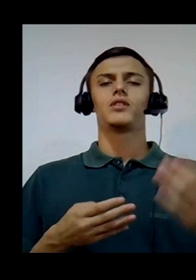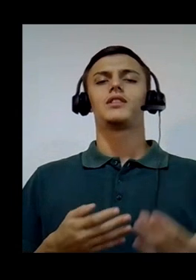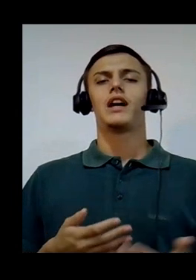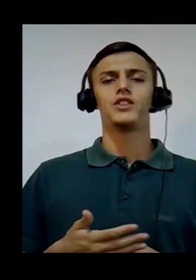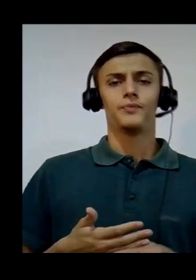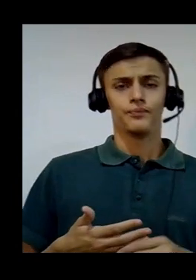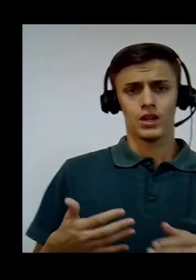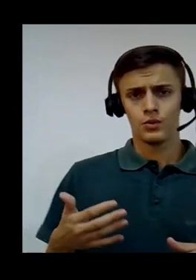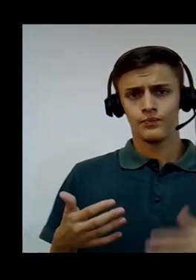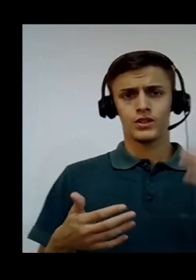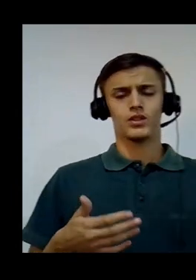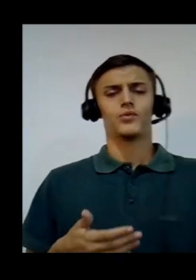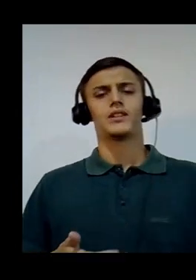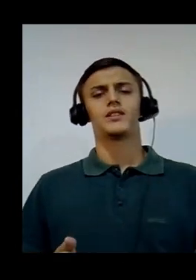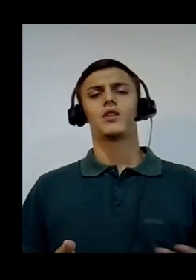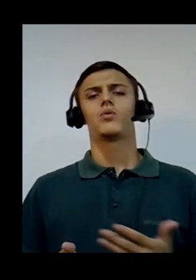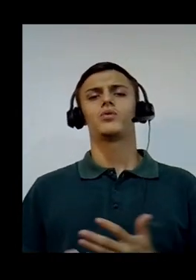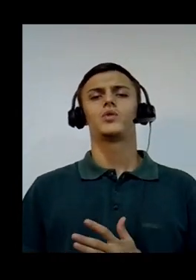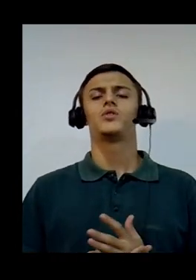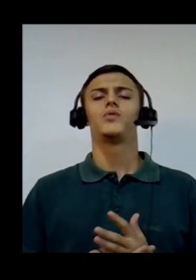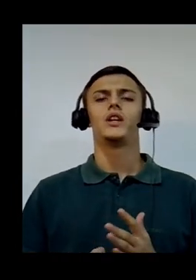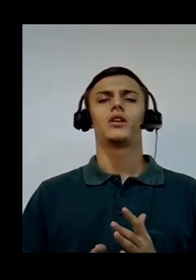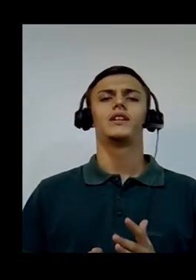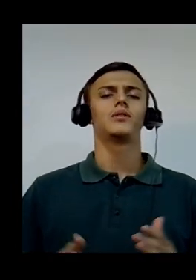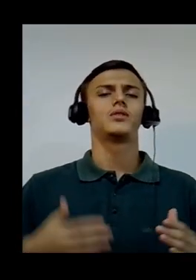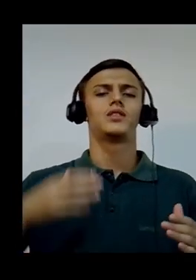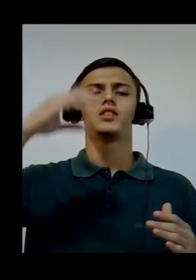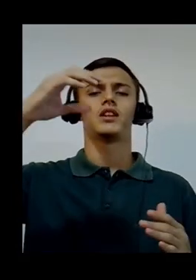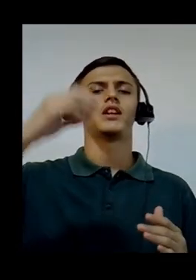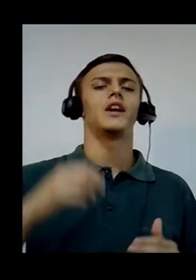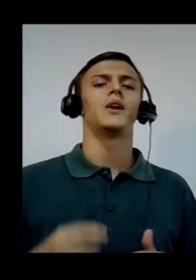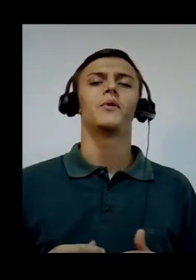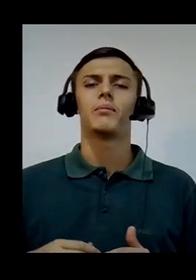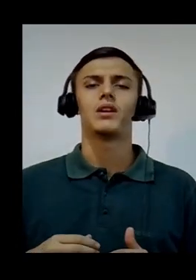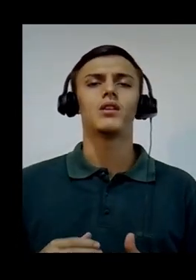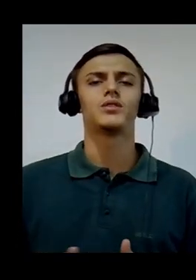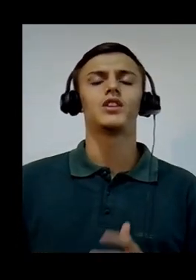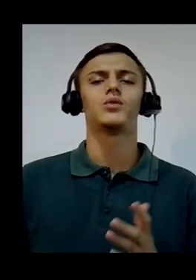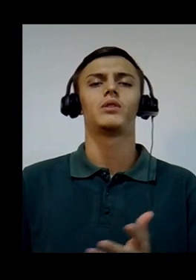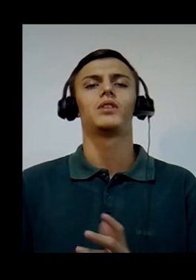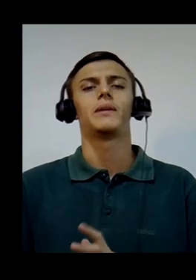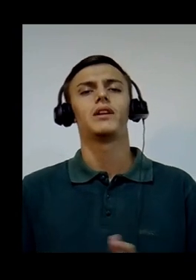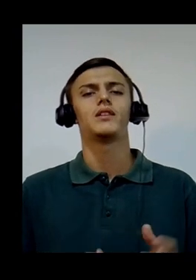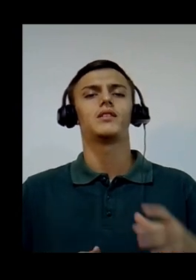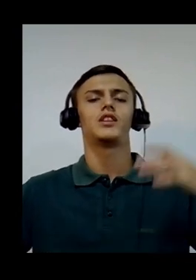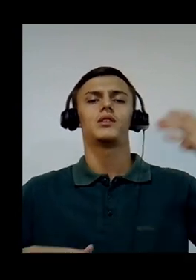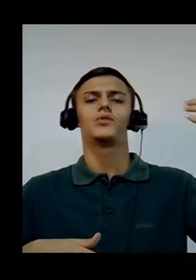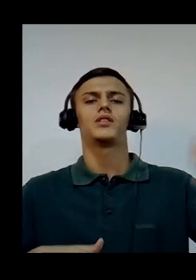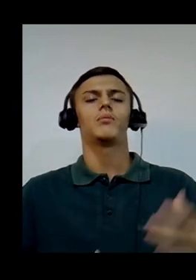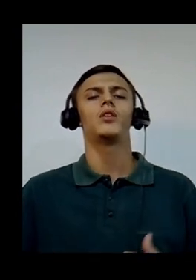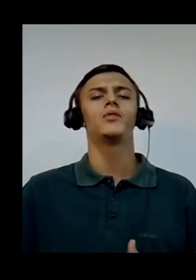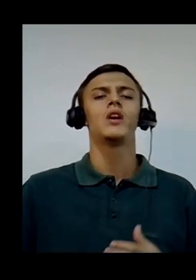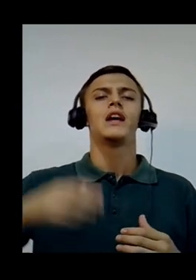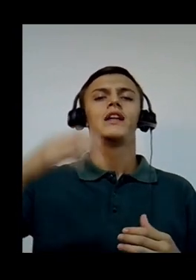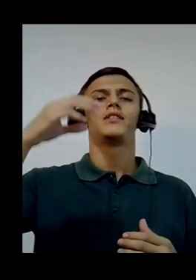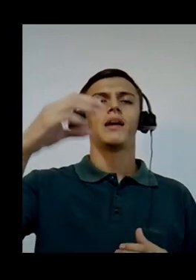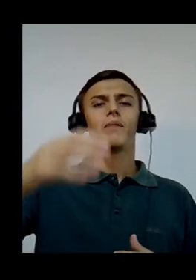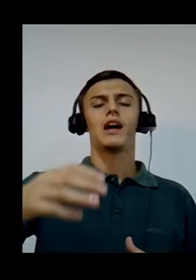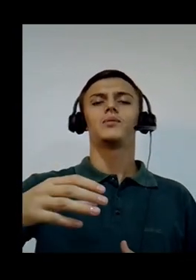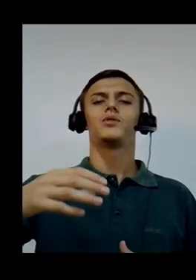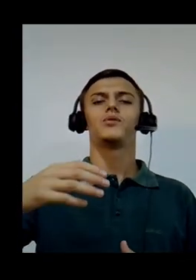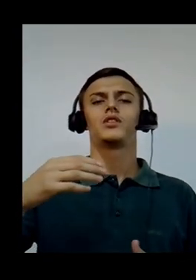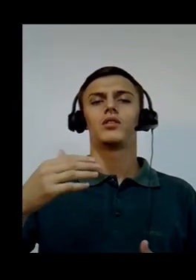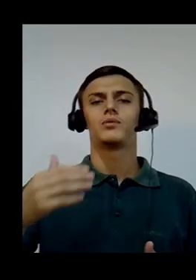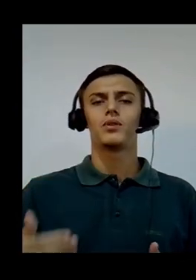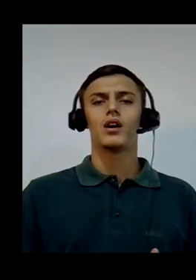Parte de limite de velocidade. Então, se você for acessar com algum tipo de veículo aqui dentro, seja um caminhão, seja o veículo da empresa, seja a oficina móvel,